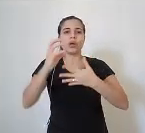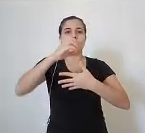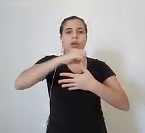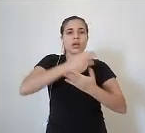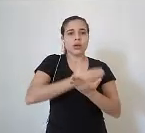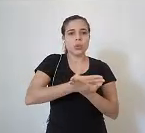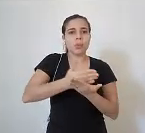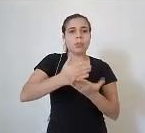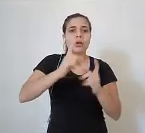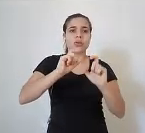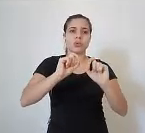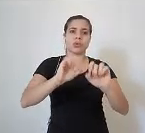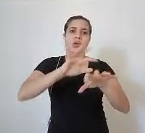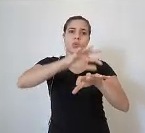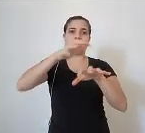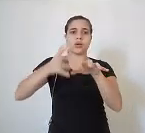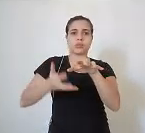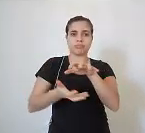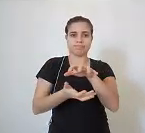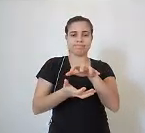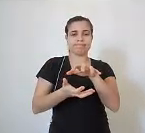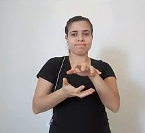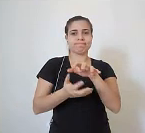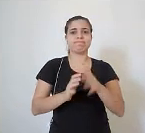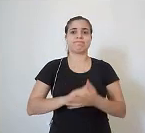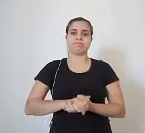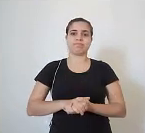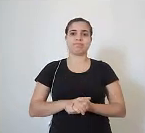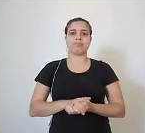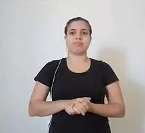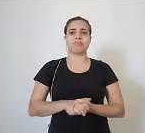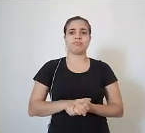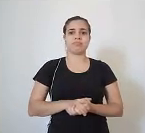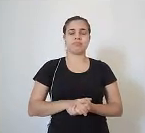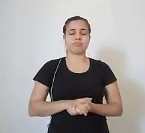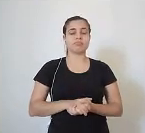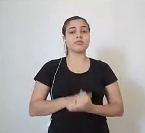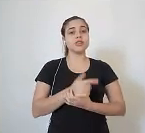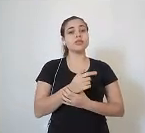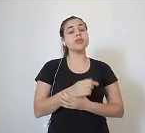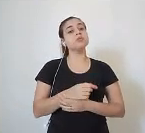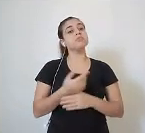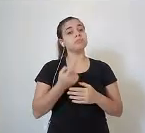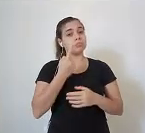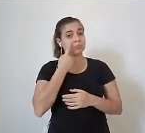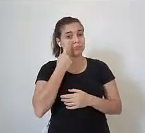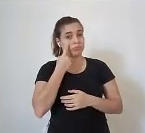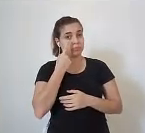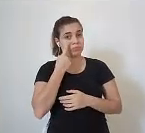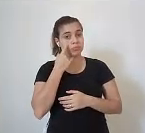é a partir dele que a matéria vai fluindo aí no ecossistema.